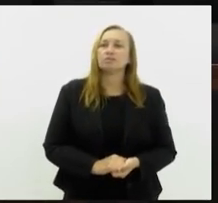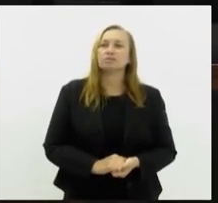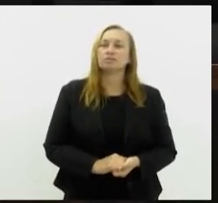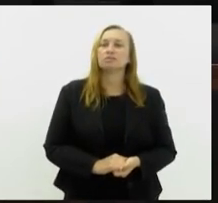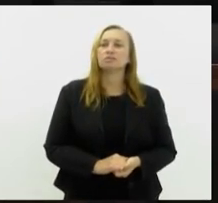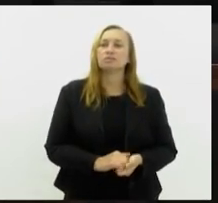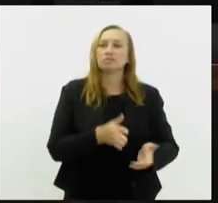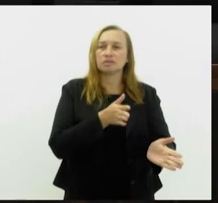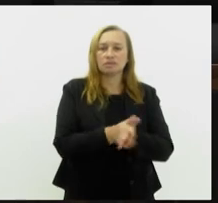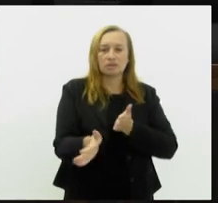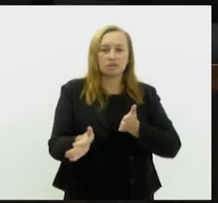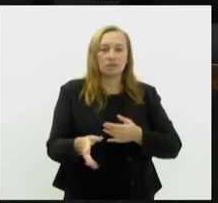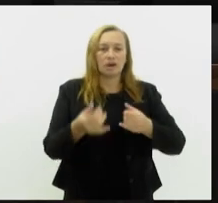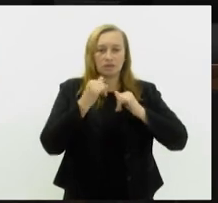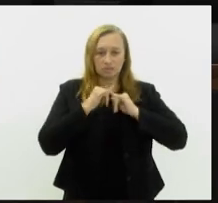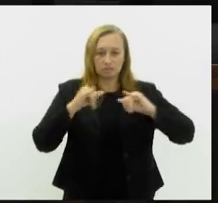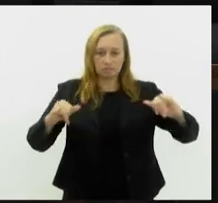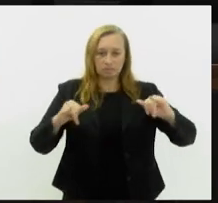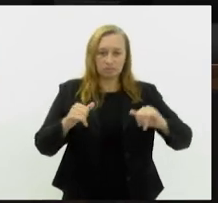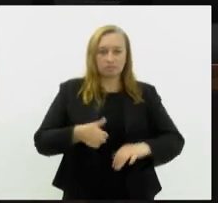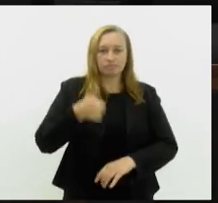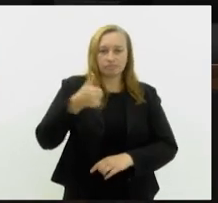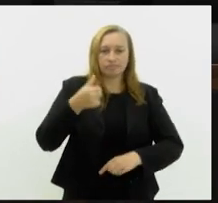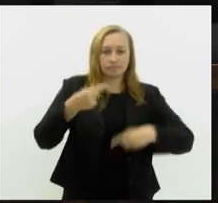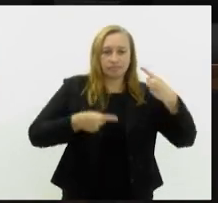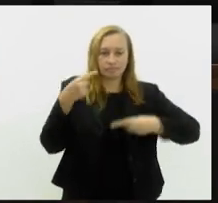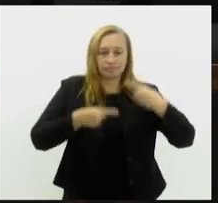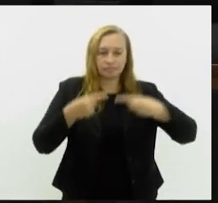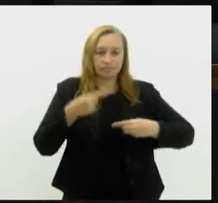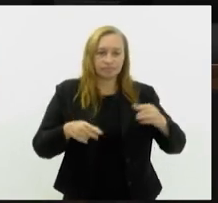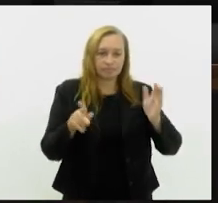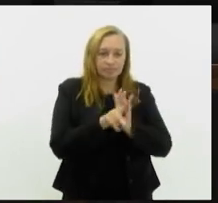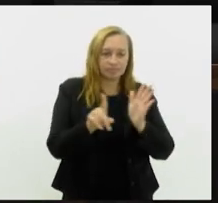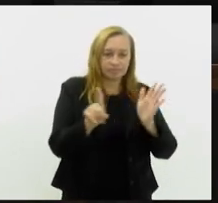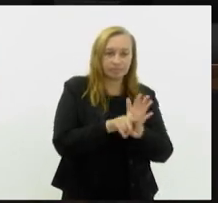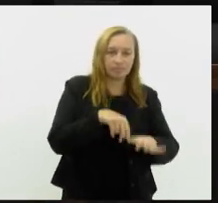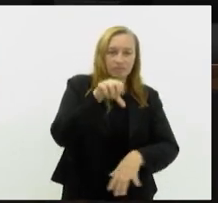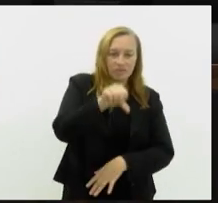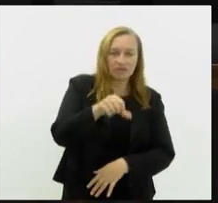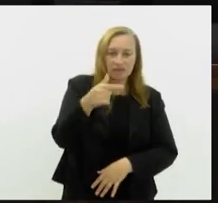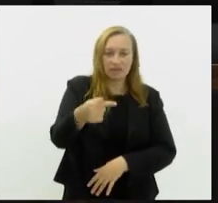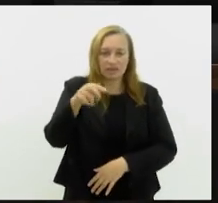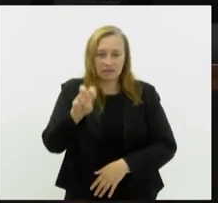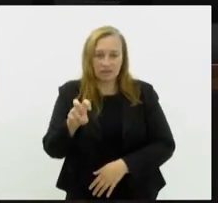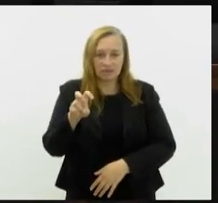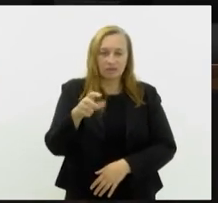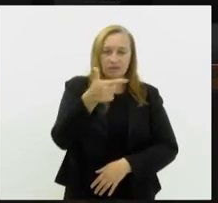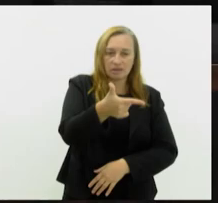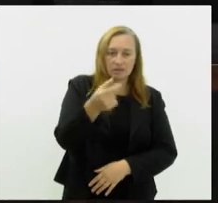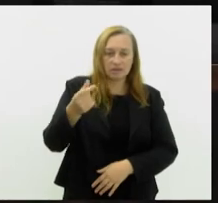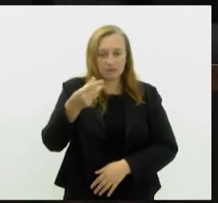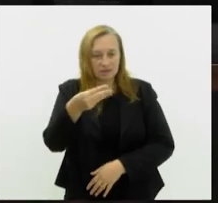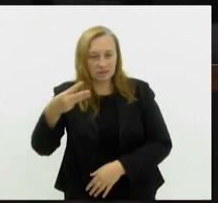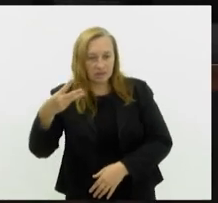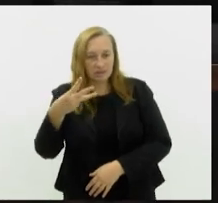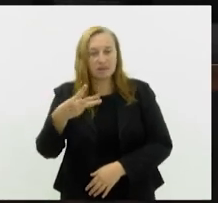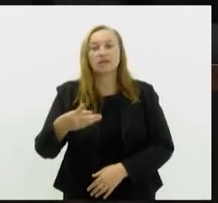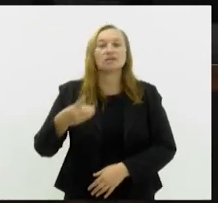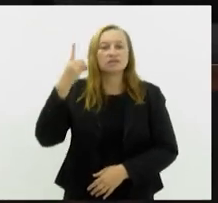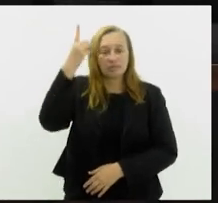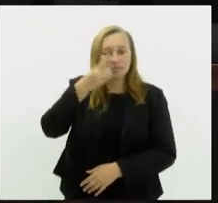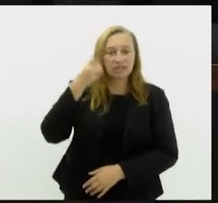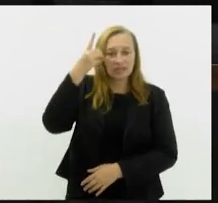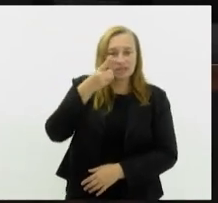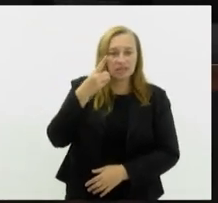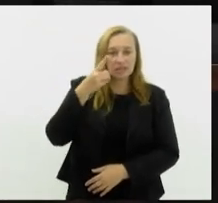autógrafo. Anuncio, em primeira discussão, projeto de lei número 975/23, de autoria